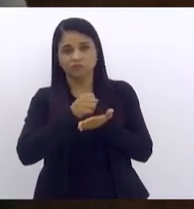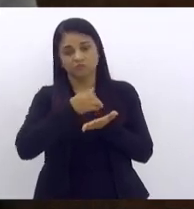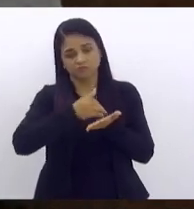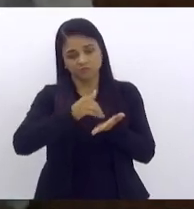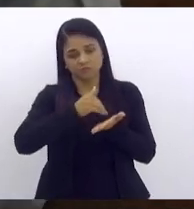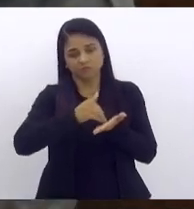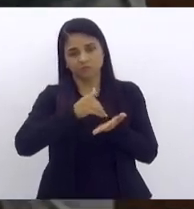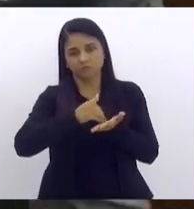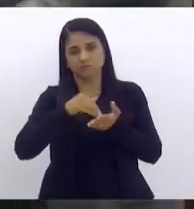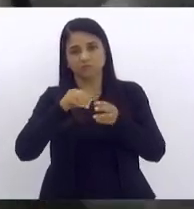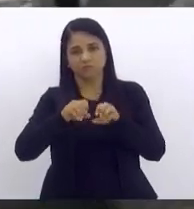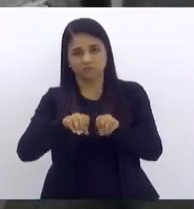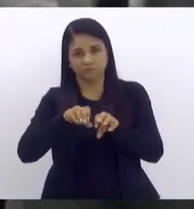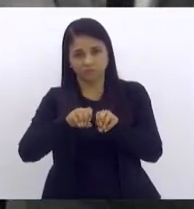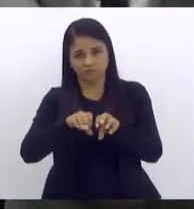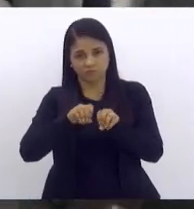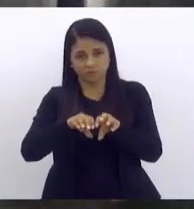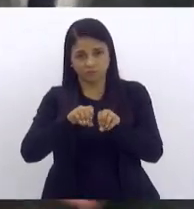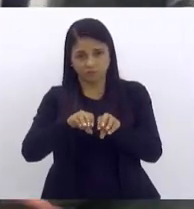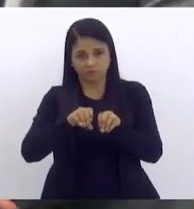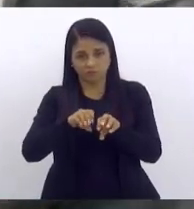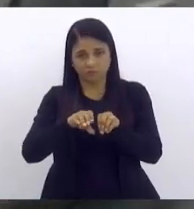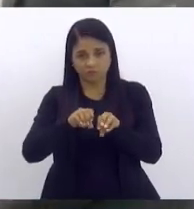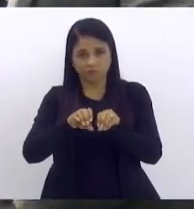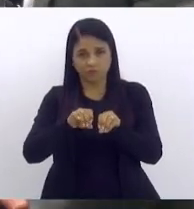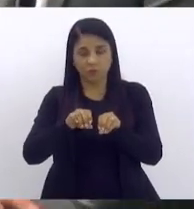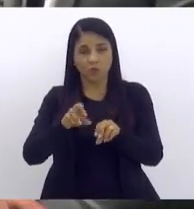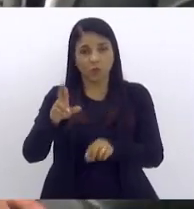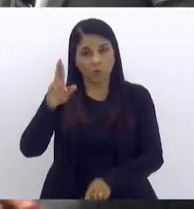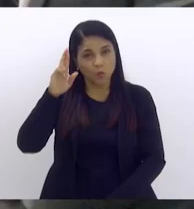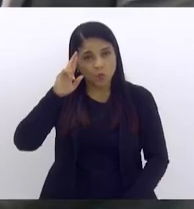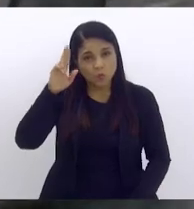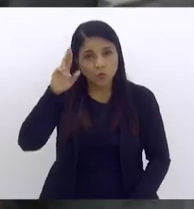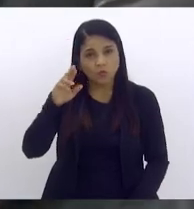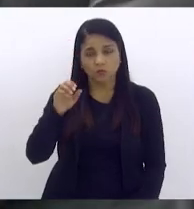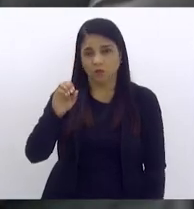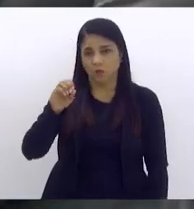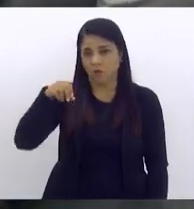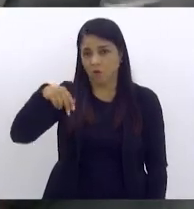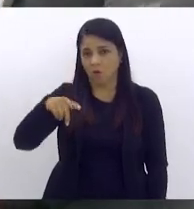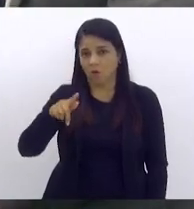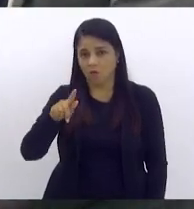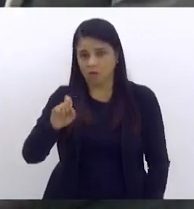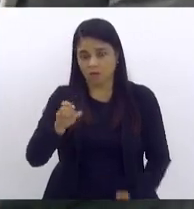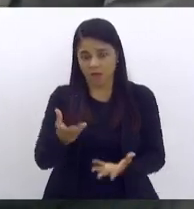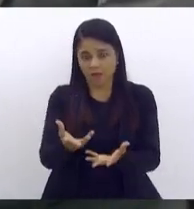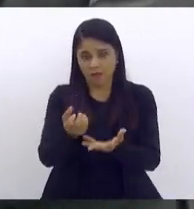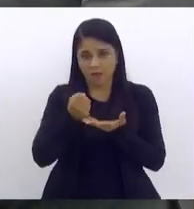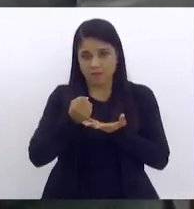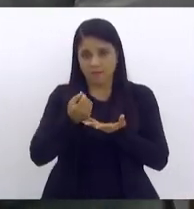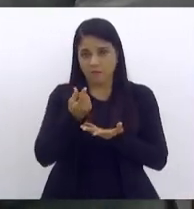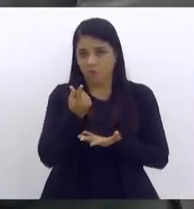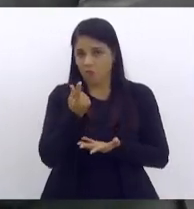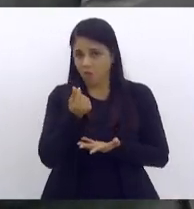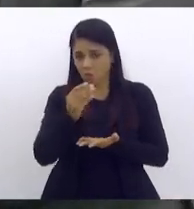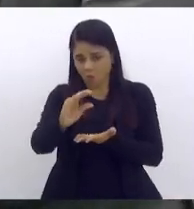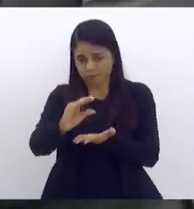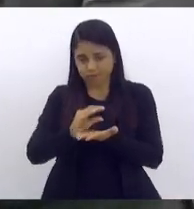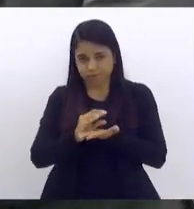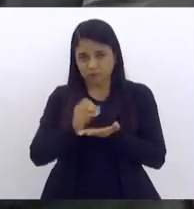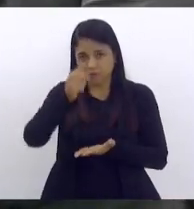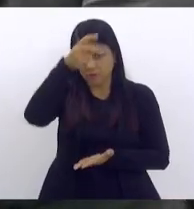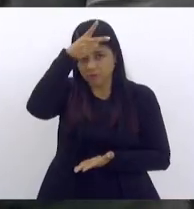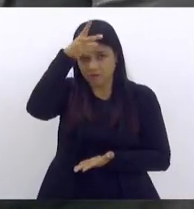de Educação, em que o dono da ONG que recebeu os valores da Prefeitura do Rio de Janeiro